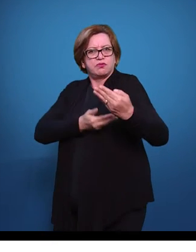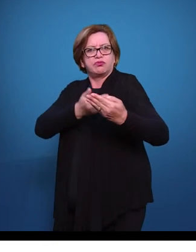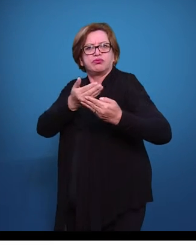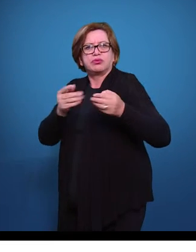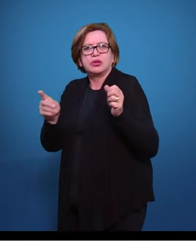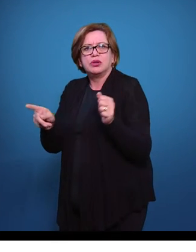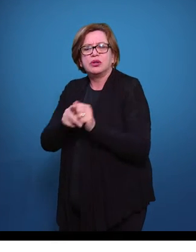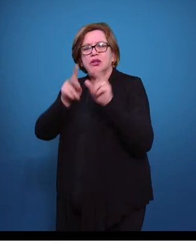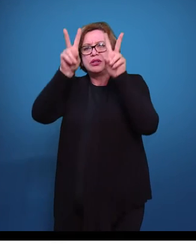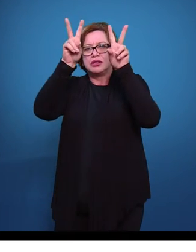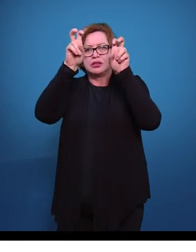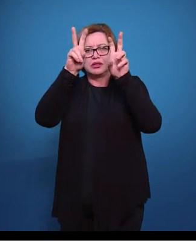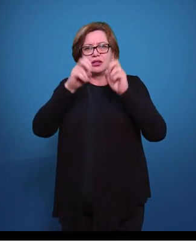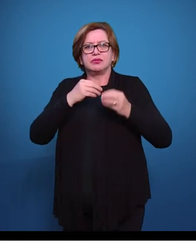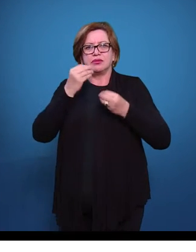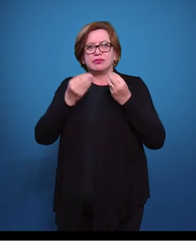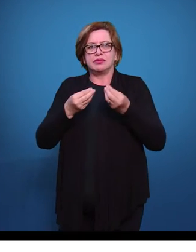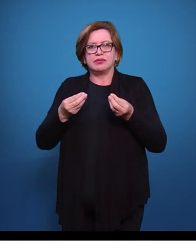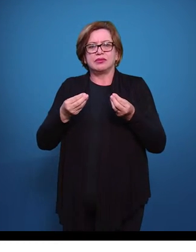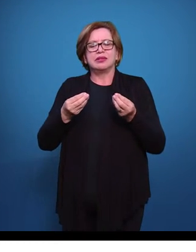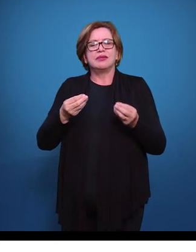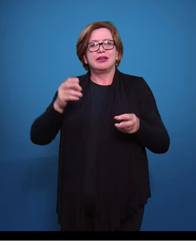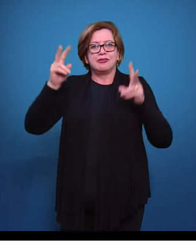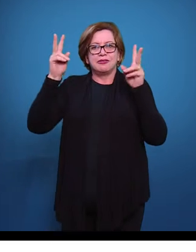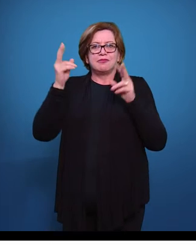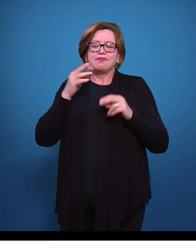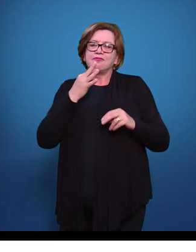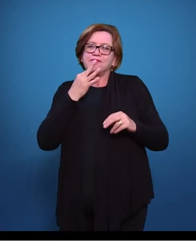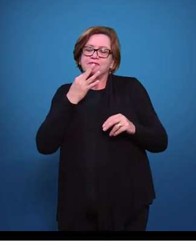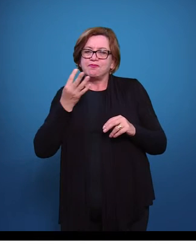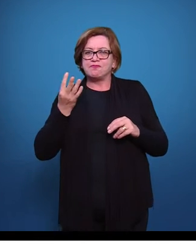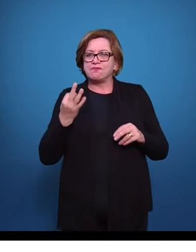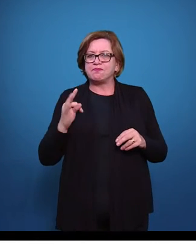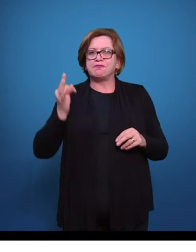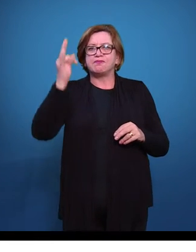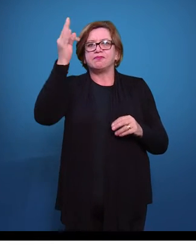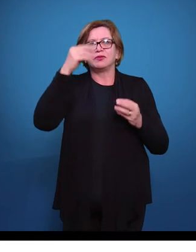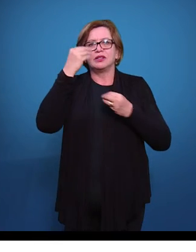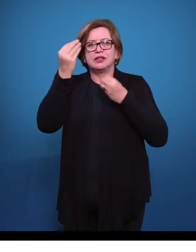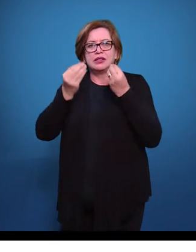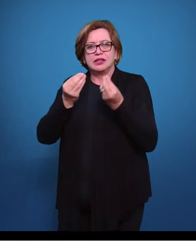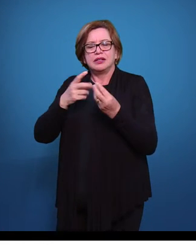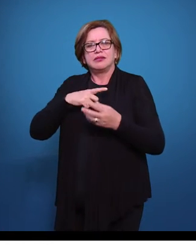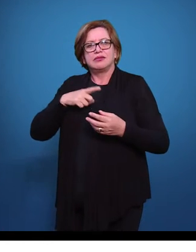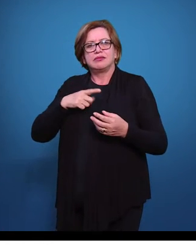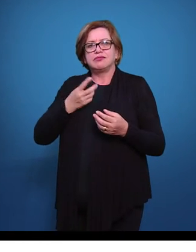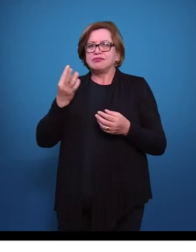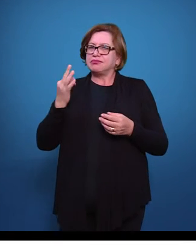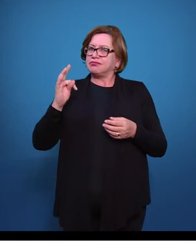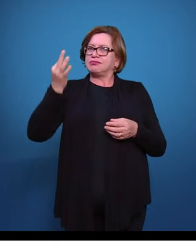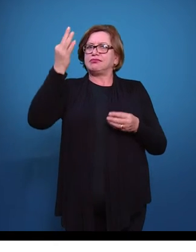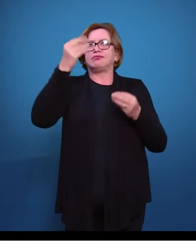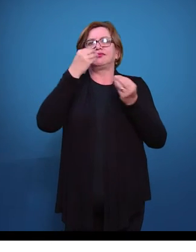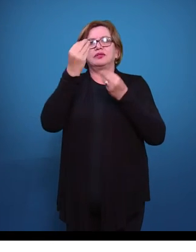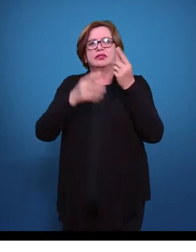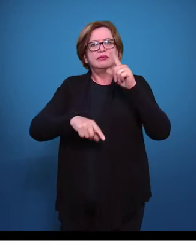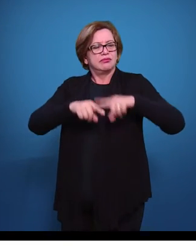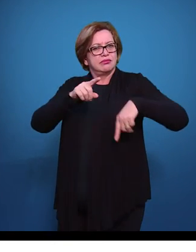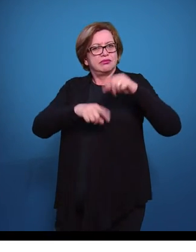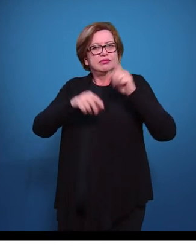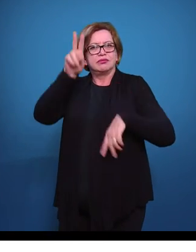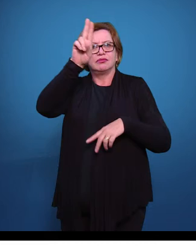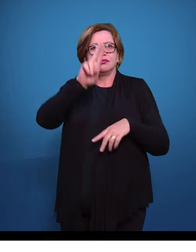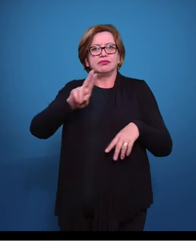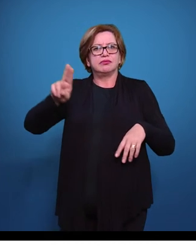conteúdo as competências técnicas que como o próprio nome já indica envolve os aspectos técnicos das ferramentas